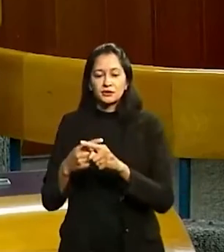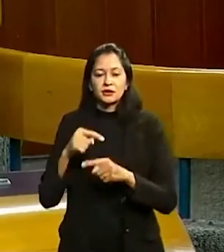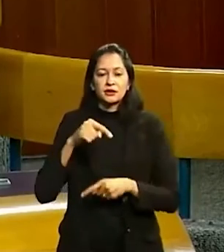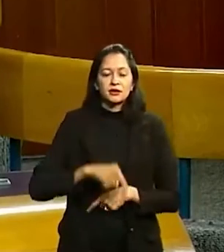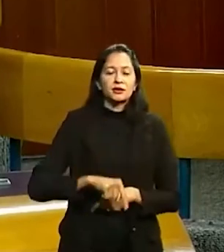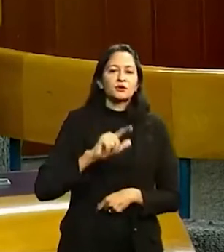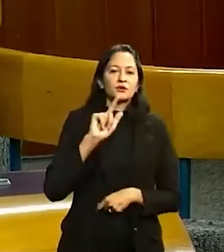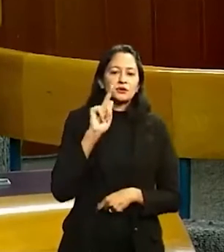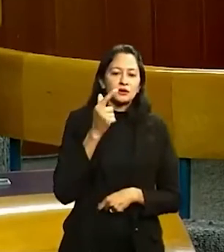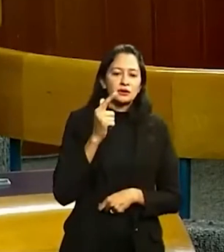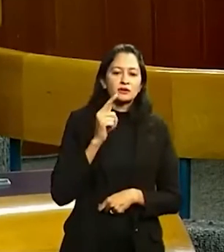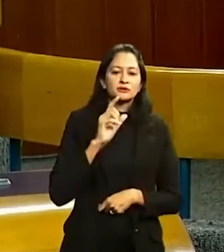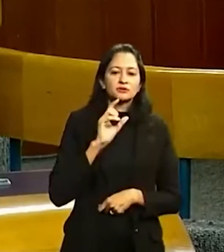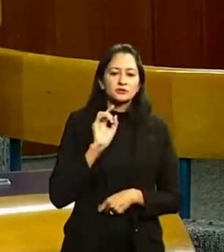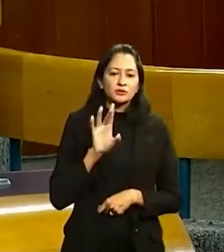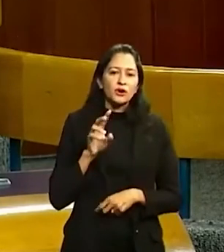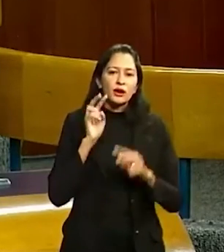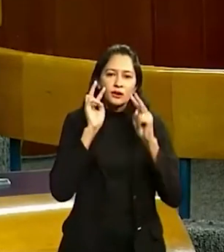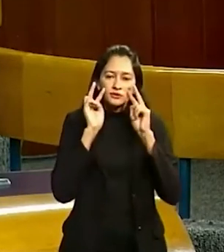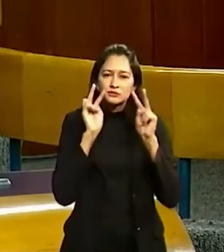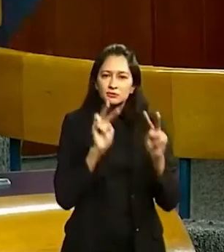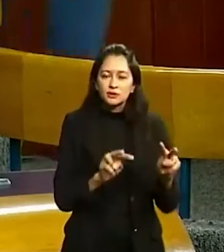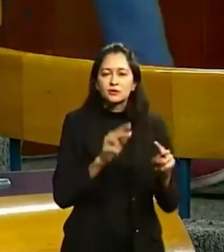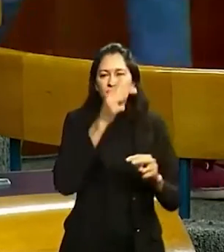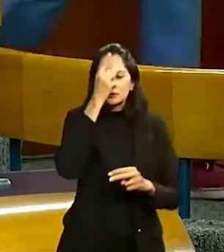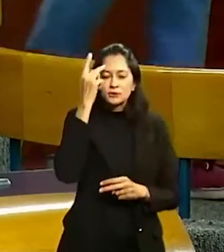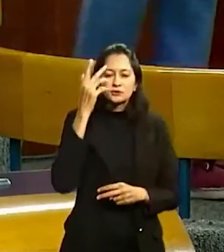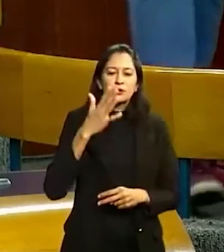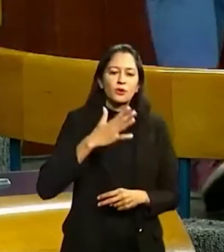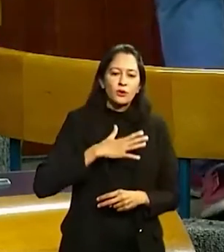as armas e a violência.